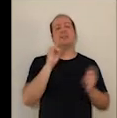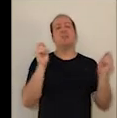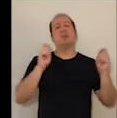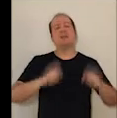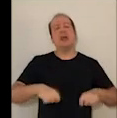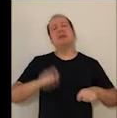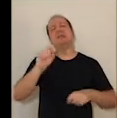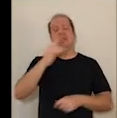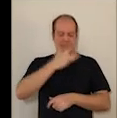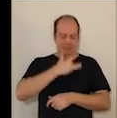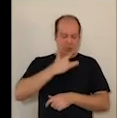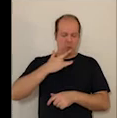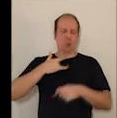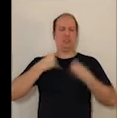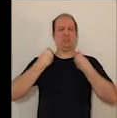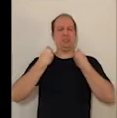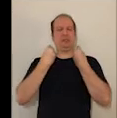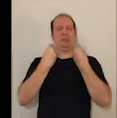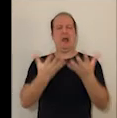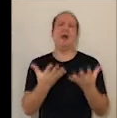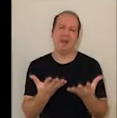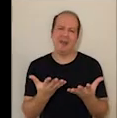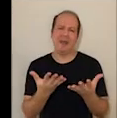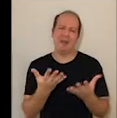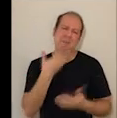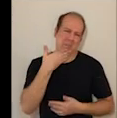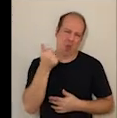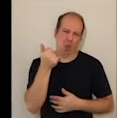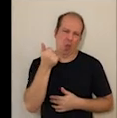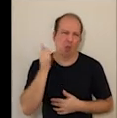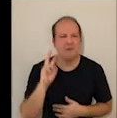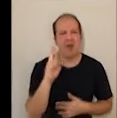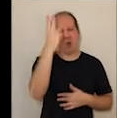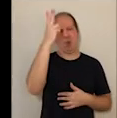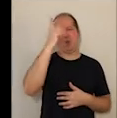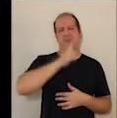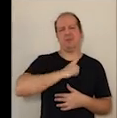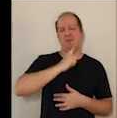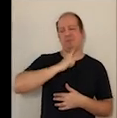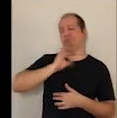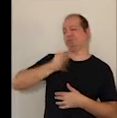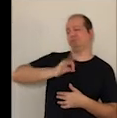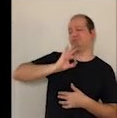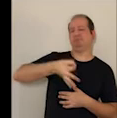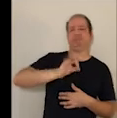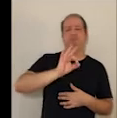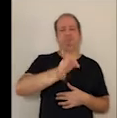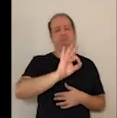pudesse lhe dar saúde em vez de ouro, é tão mais valiosa. Grande verdade.